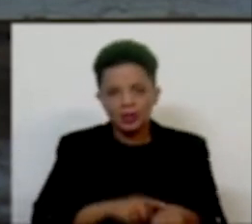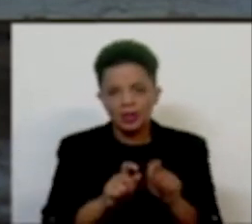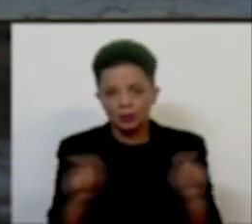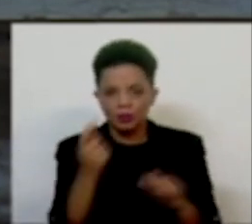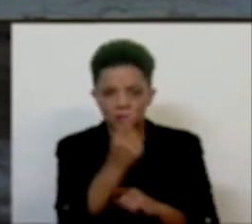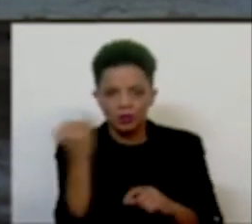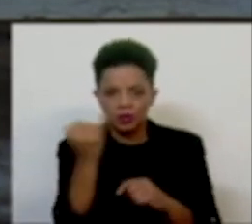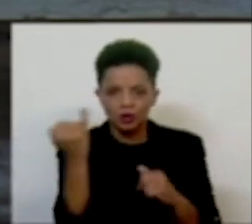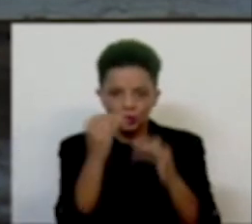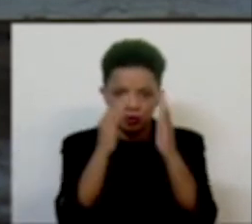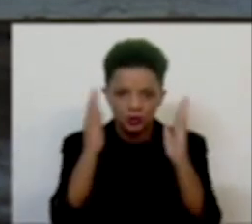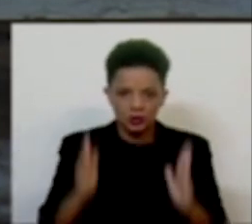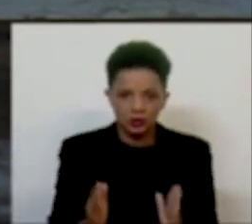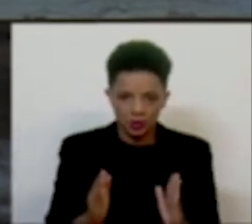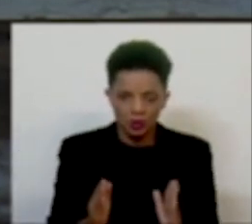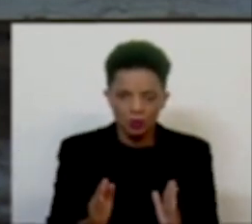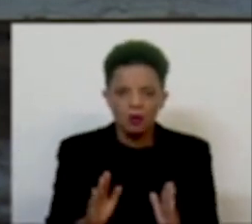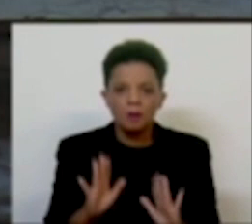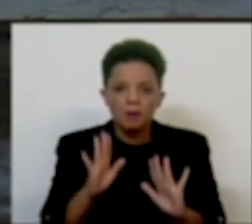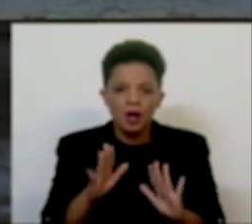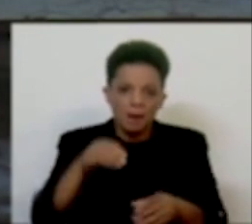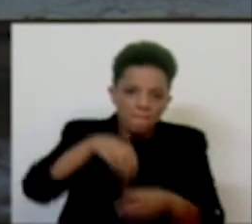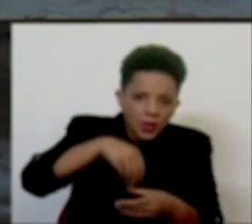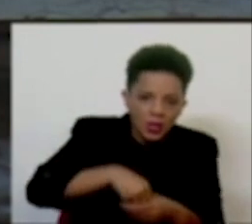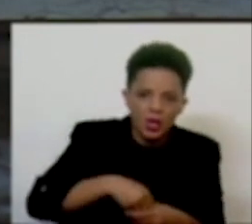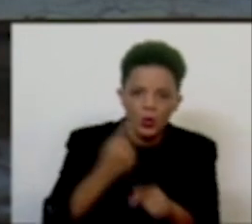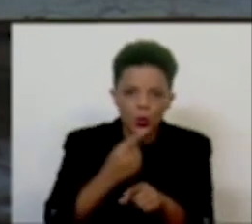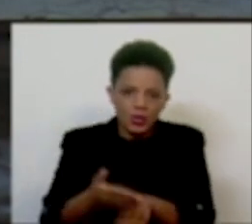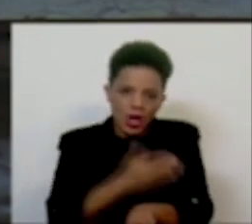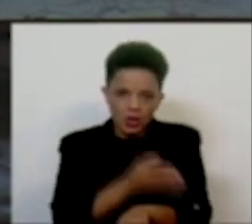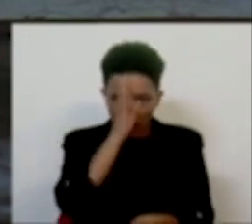cada instituição sem atropelos nem precipitações.